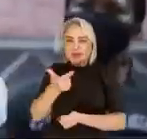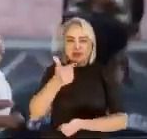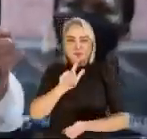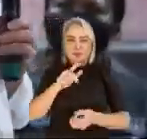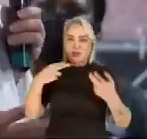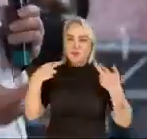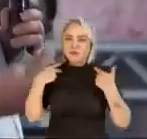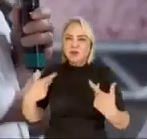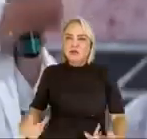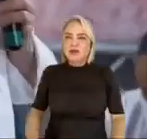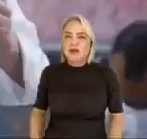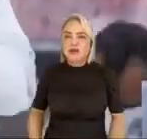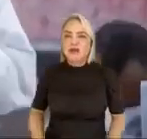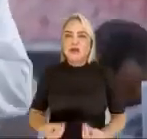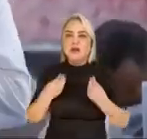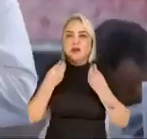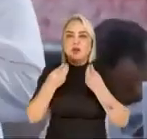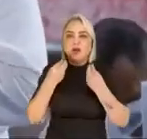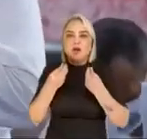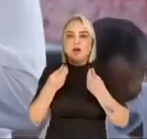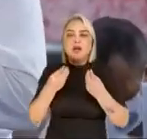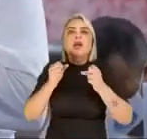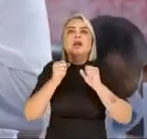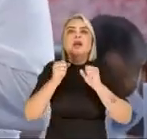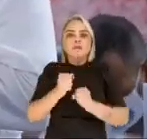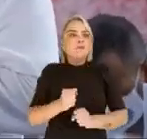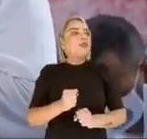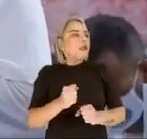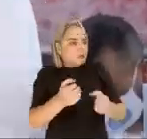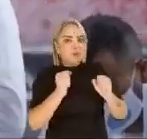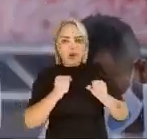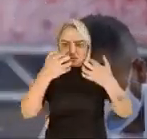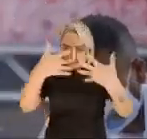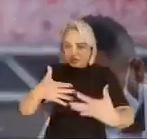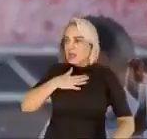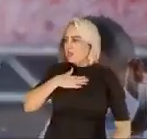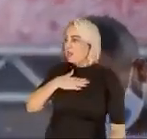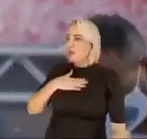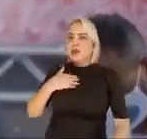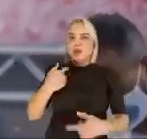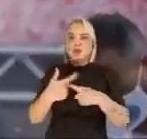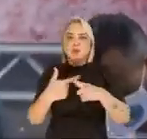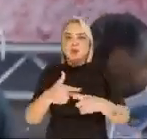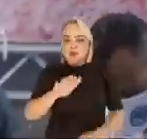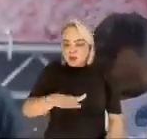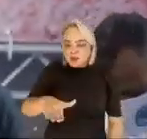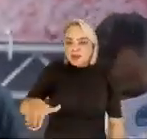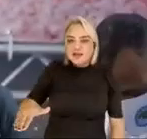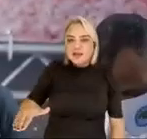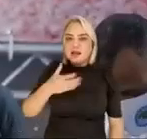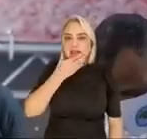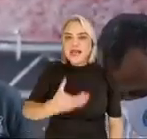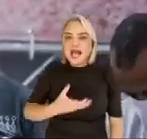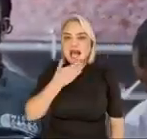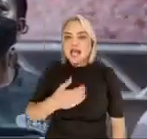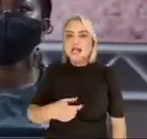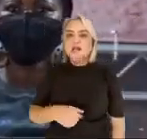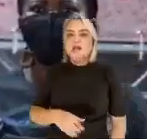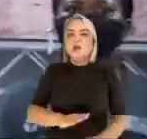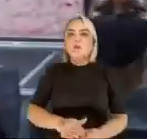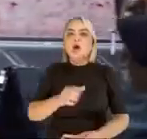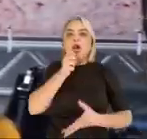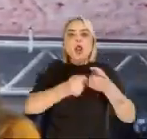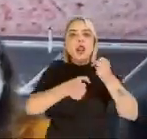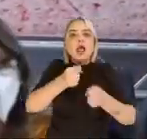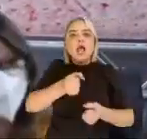Onde é que está essa lógica? Quem é que pode me explicar? Por que tem criança nesse Natal que não pode tomar um copo de leite de